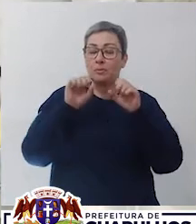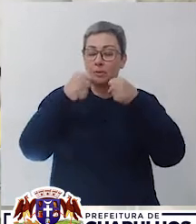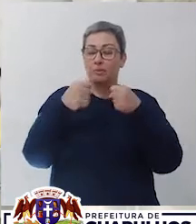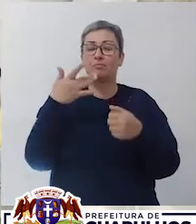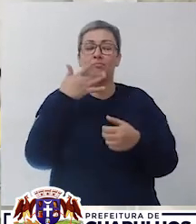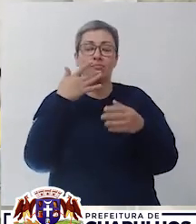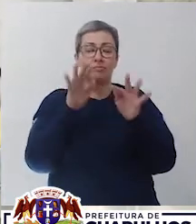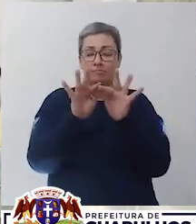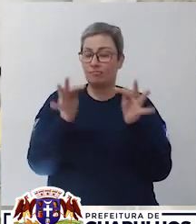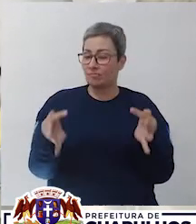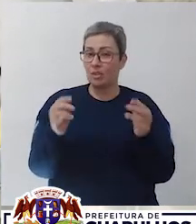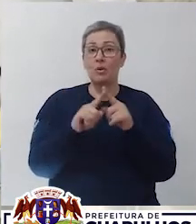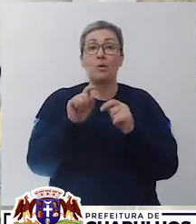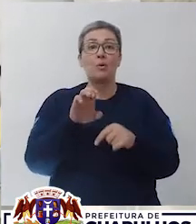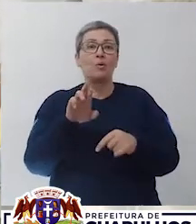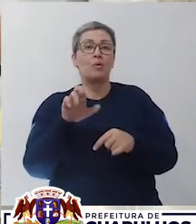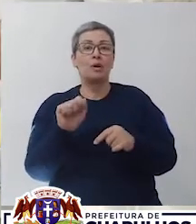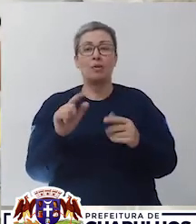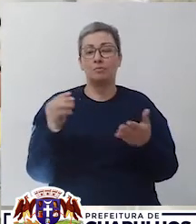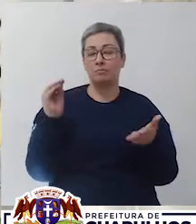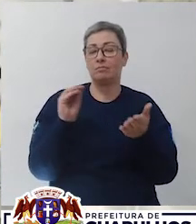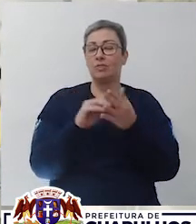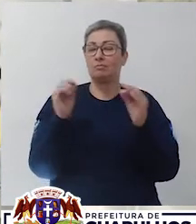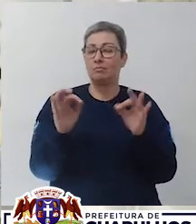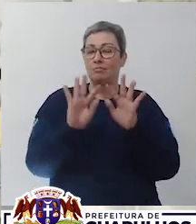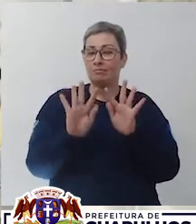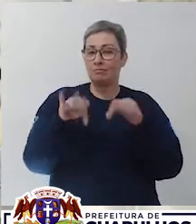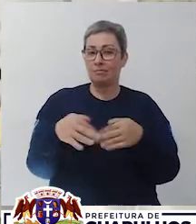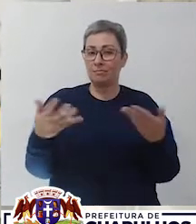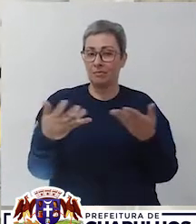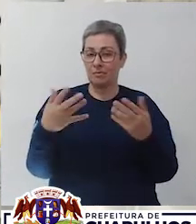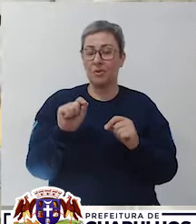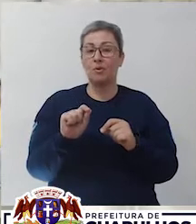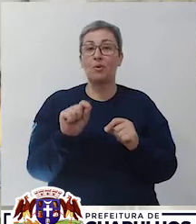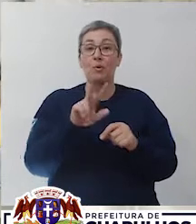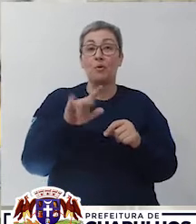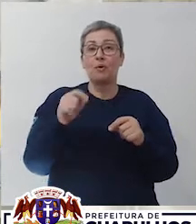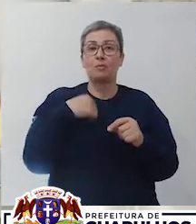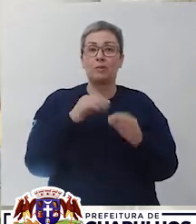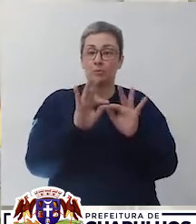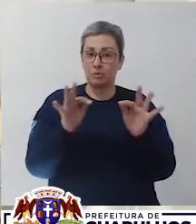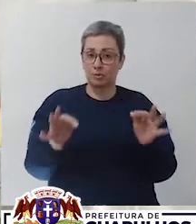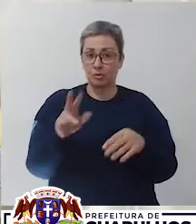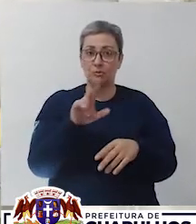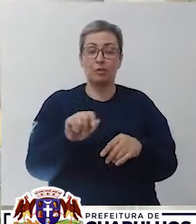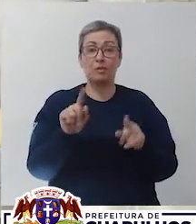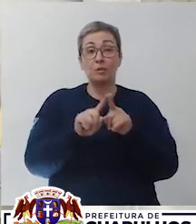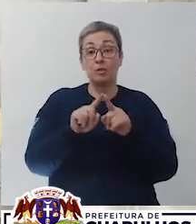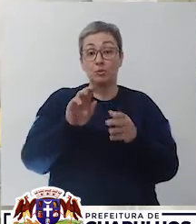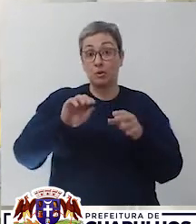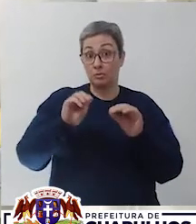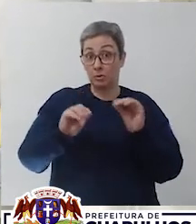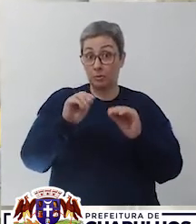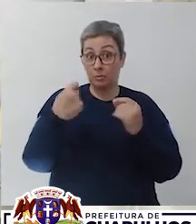de milho simples, porém é muito gostoso. E aí o curau vai ser o que vai dar o toque final? Isto. Então ele é muito